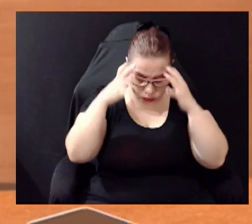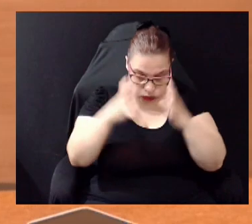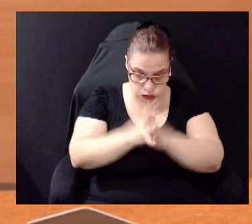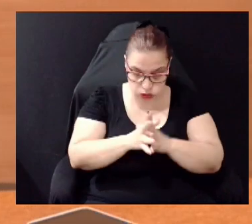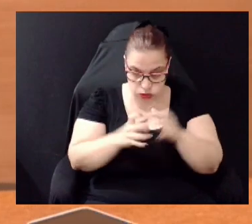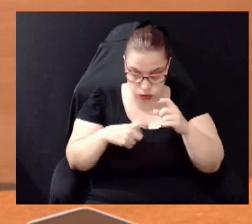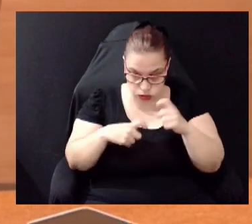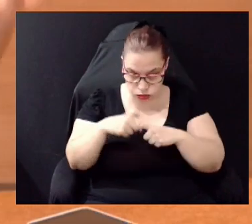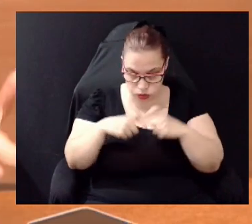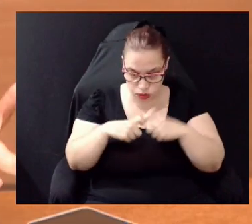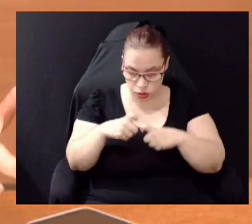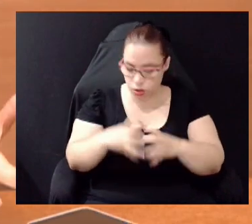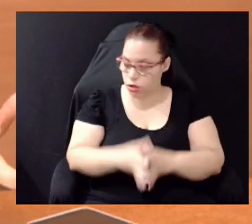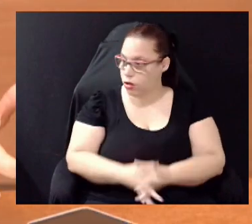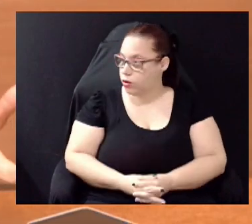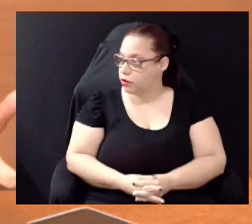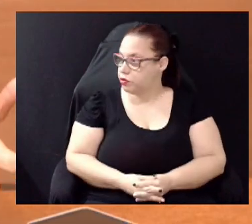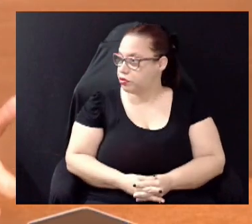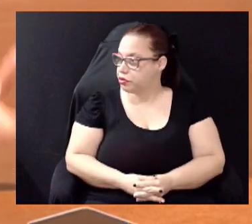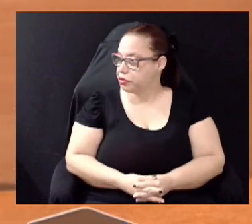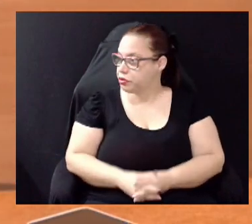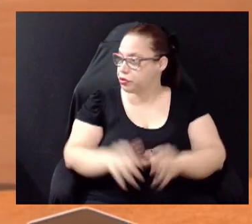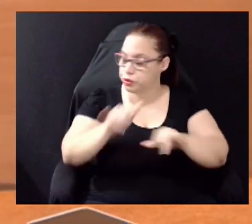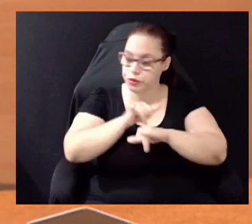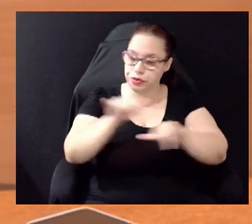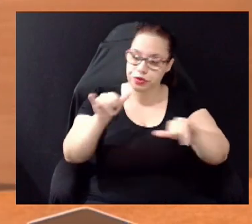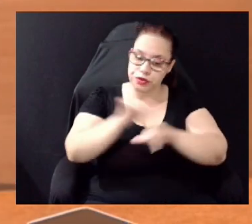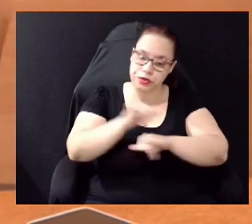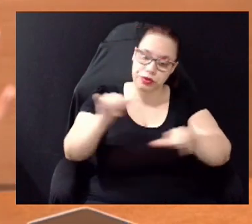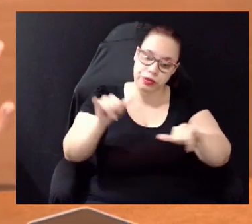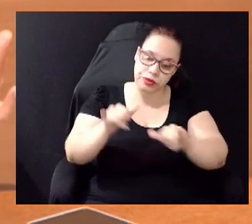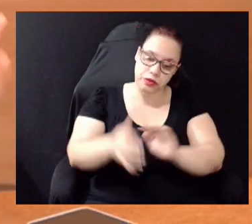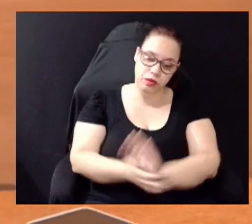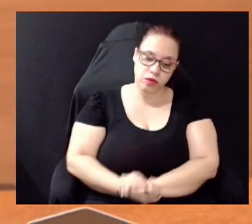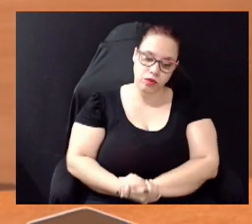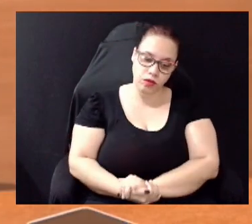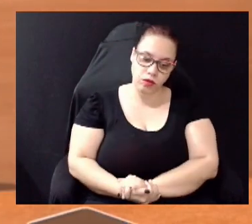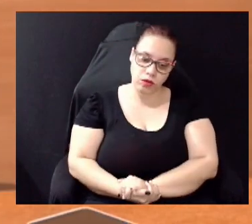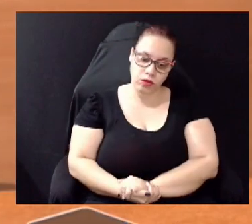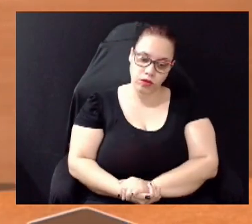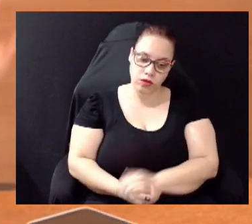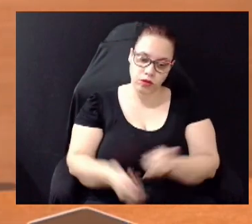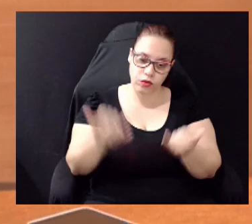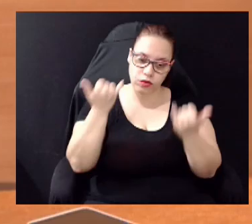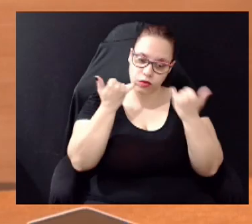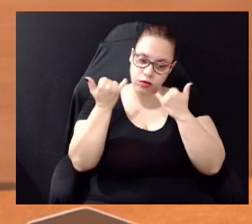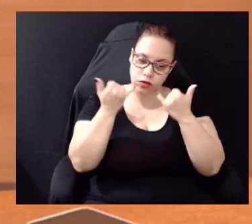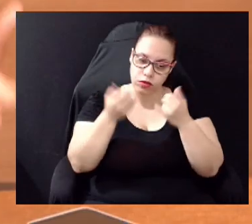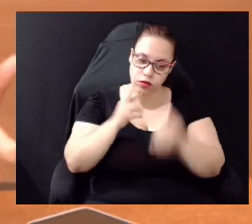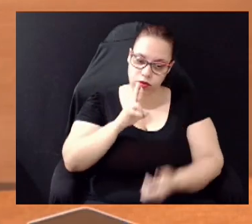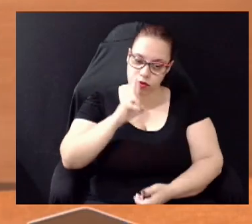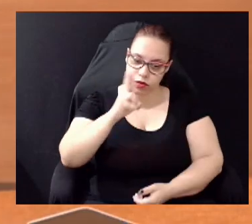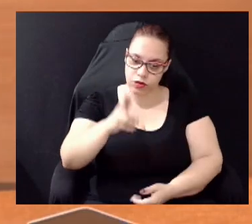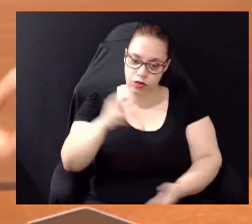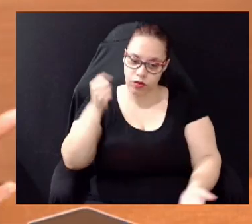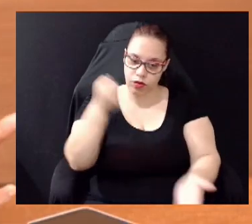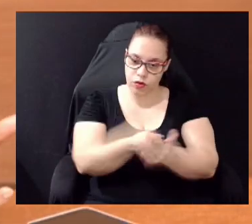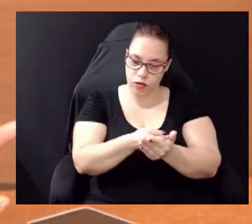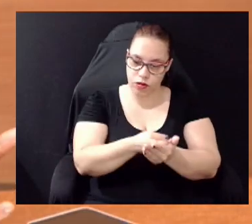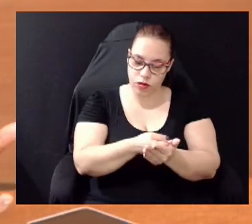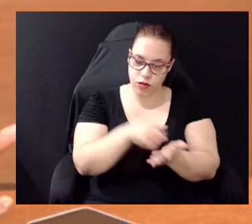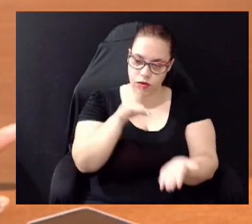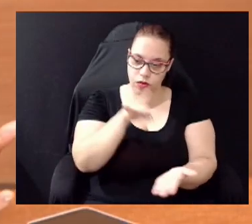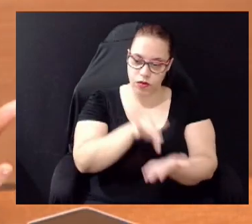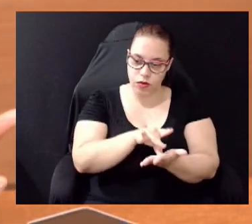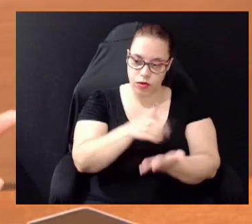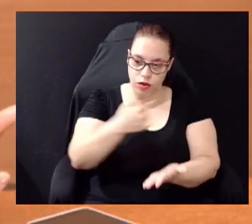assim, todas essas campanhas, elas têm, inclusive, o sentido de dar respostas concretas e reais a esse